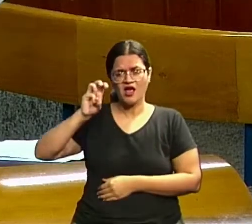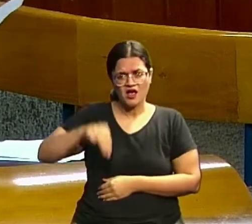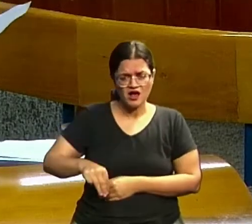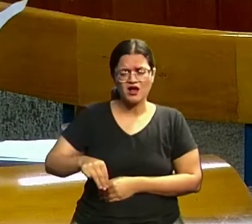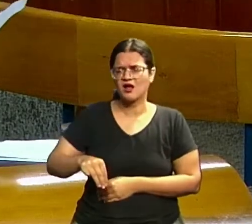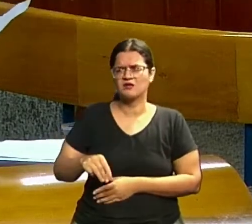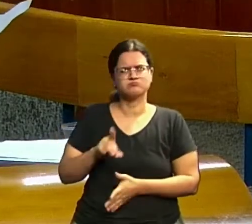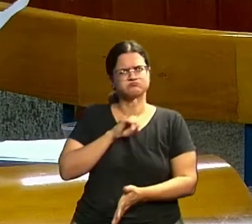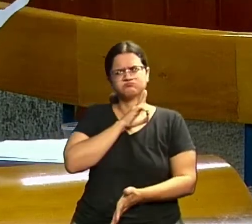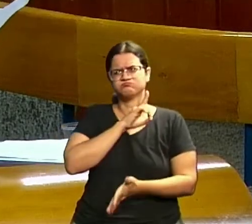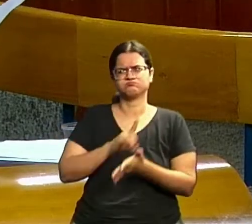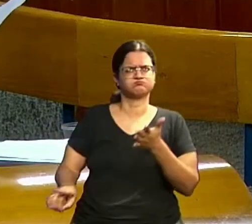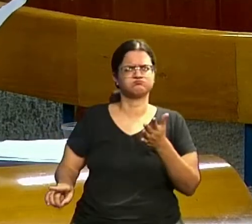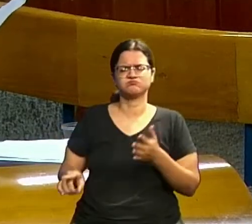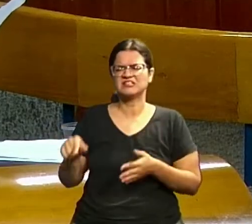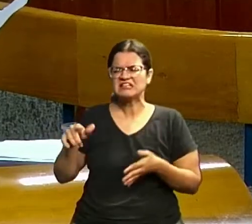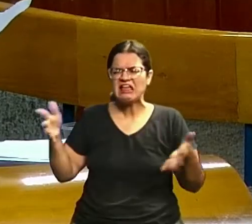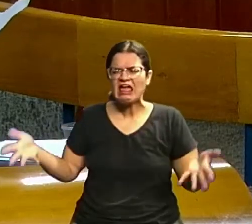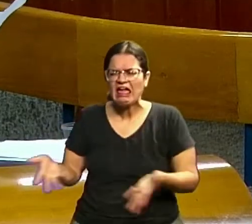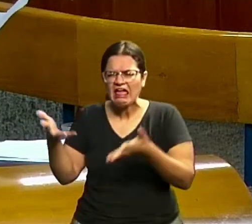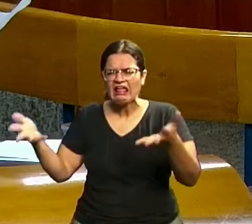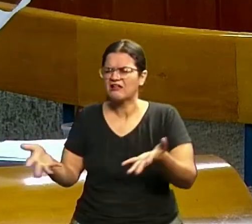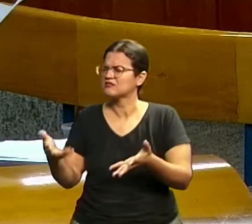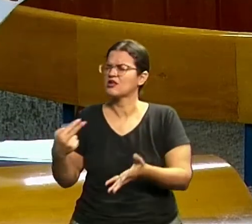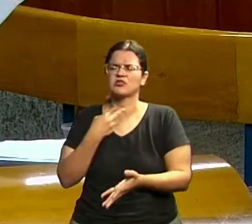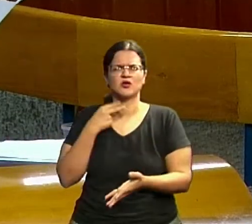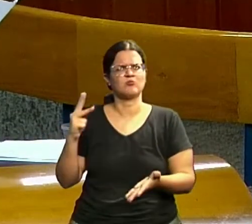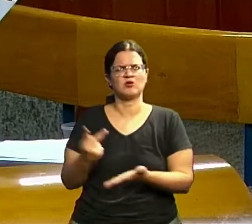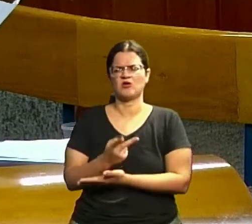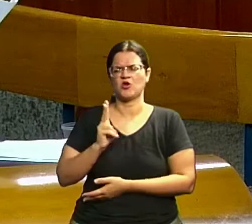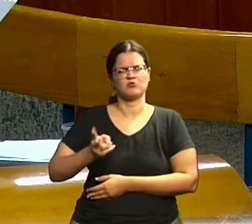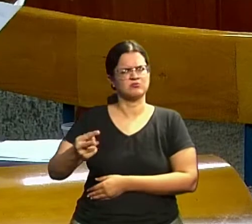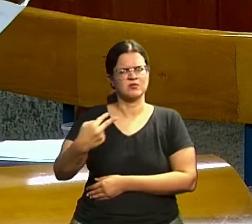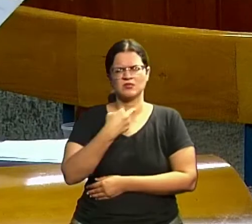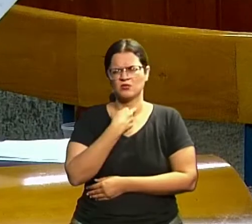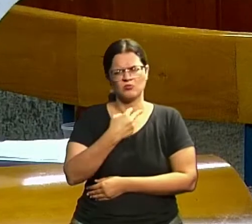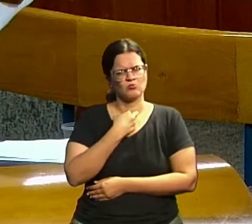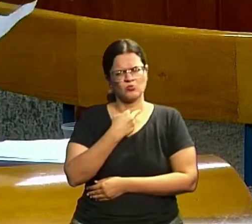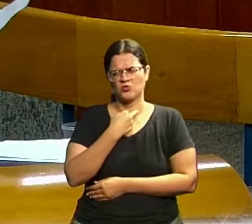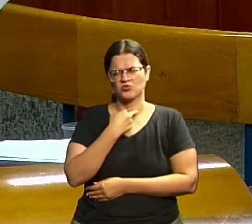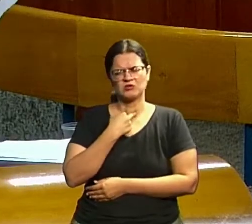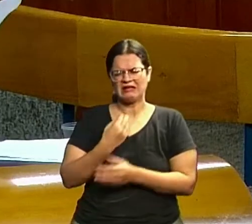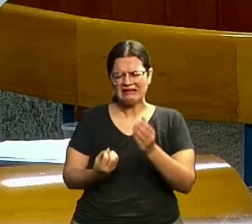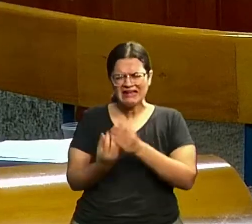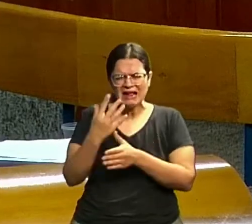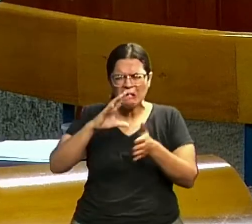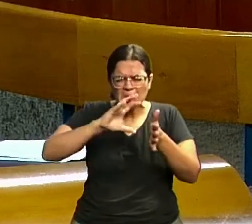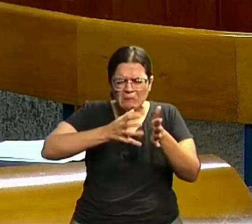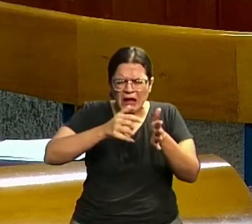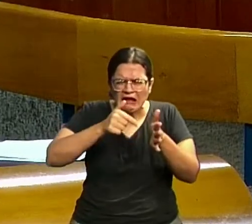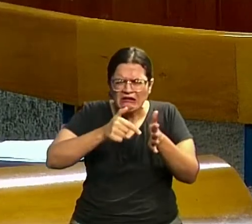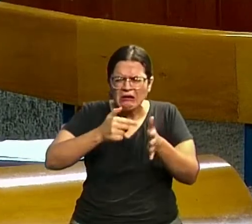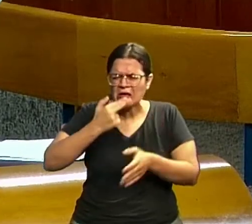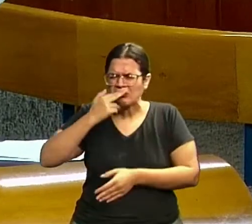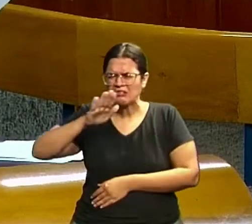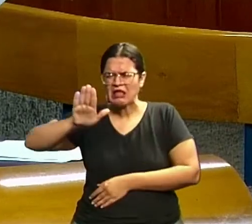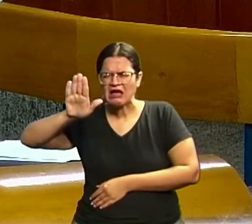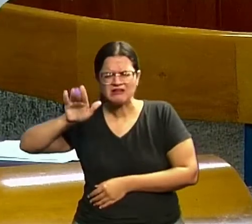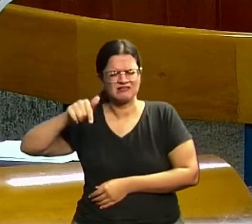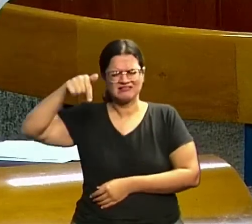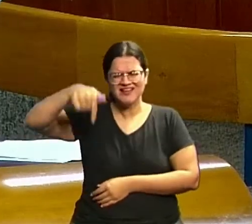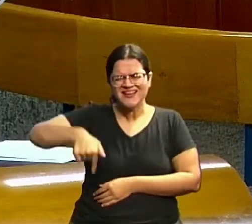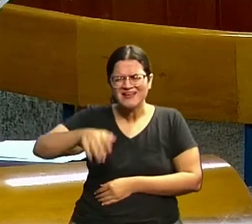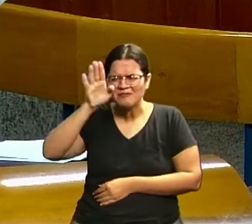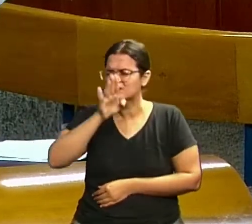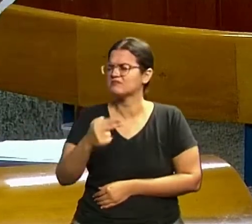de Goiânia, que essa apologia não possa continuar na criação de um partido nazista do nosso